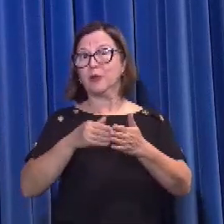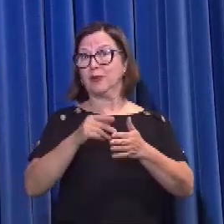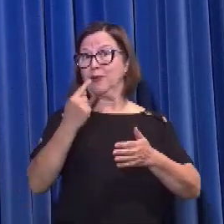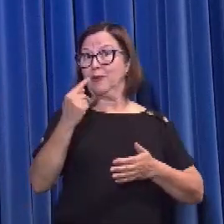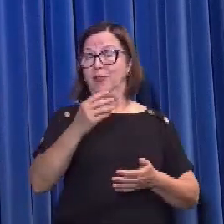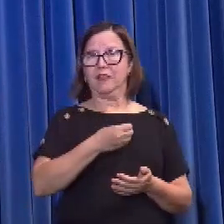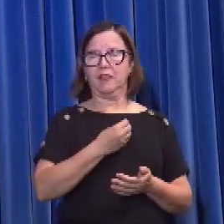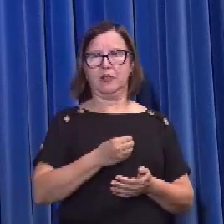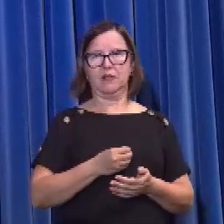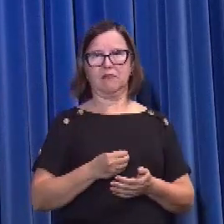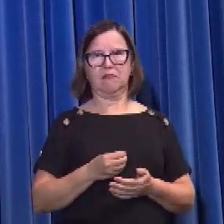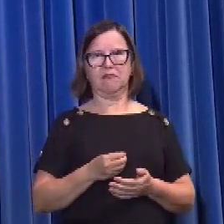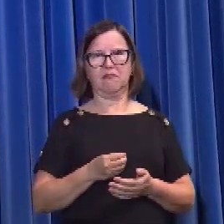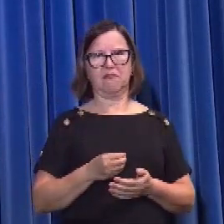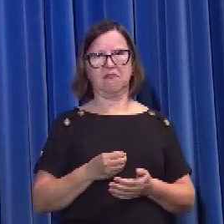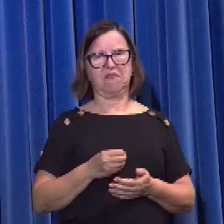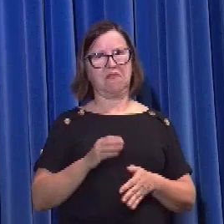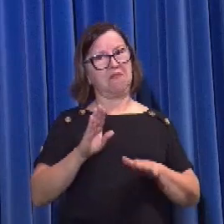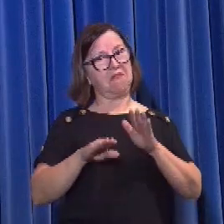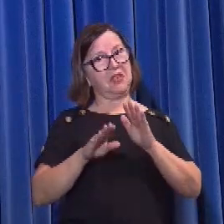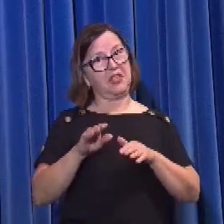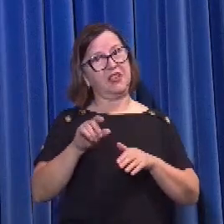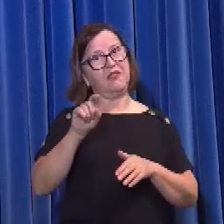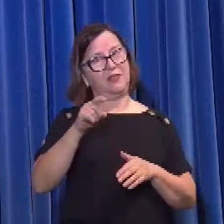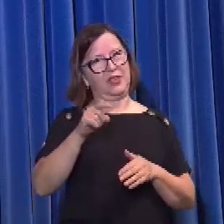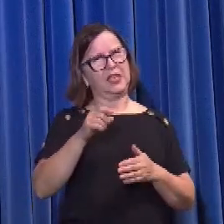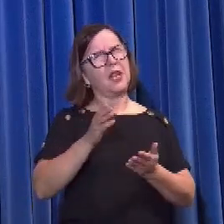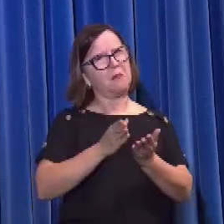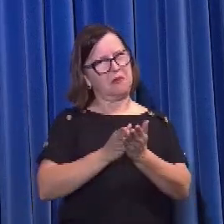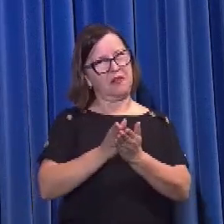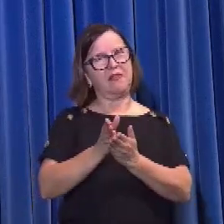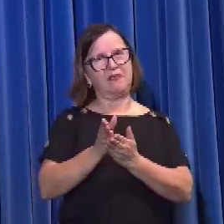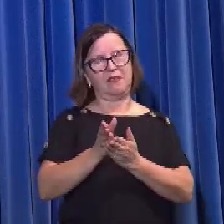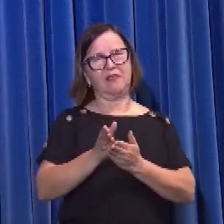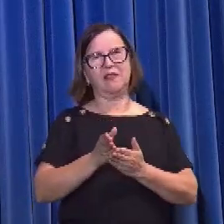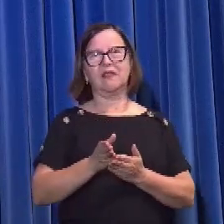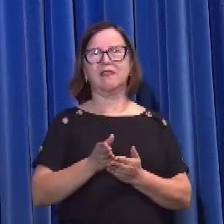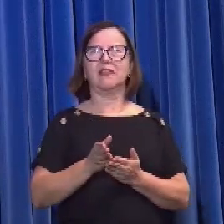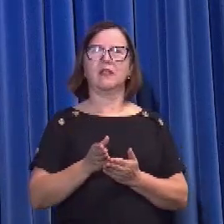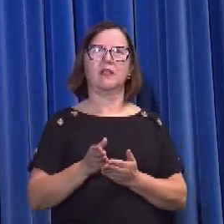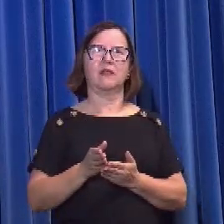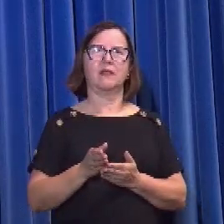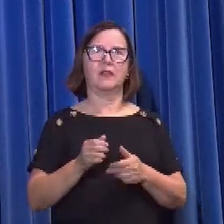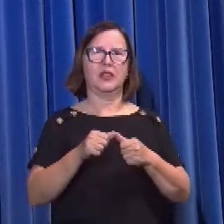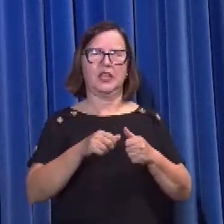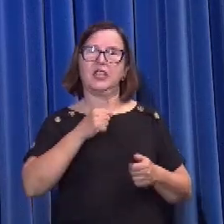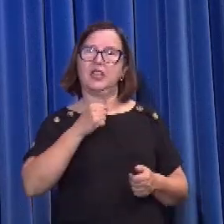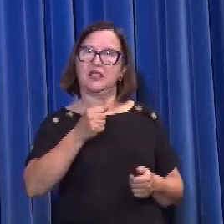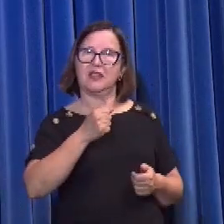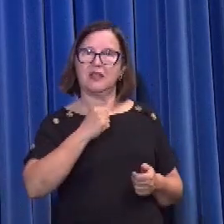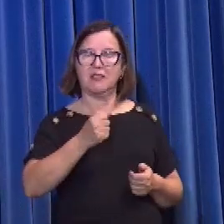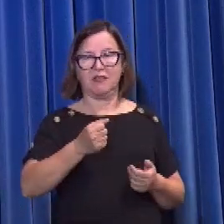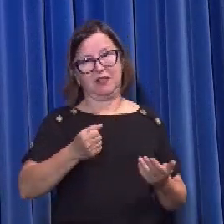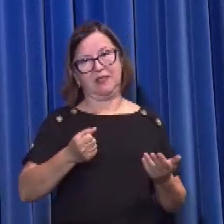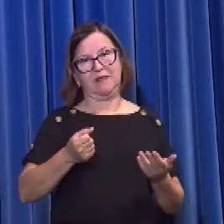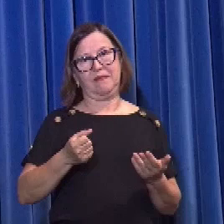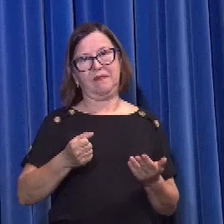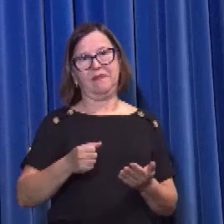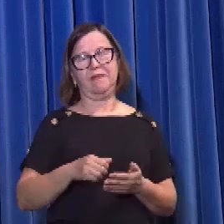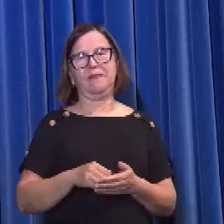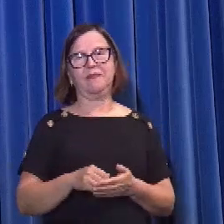talvez você tenha até passado por esse critério, passado pela